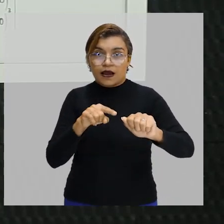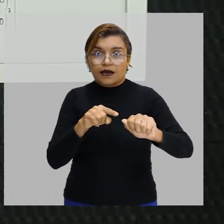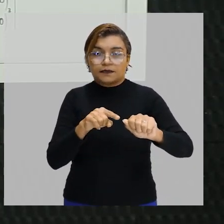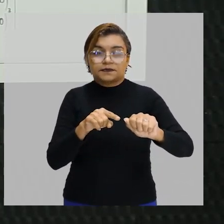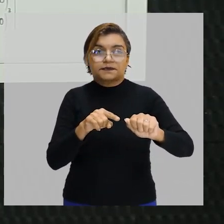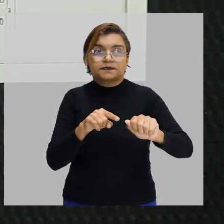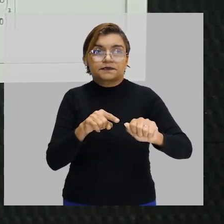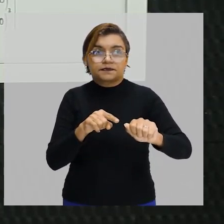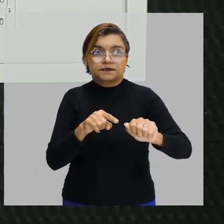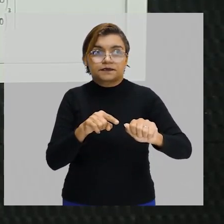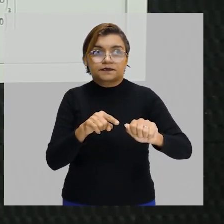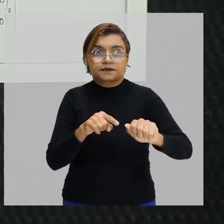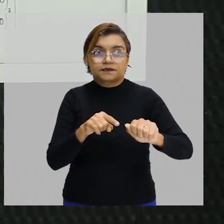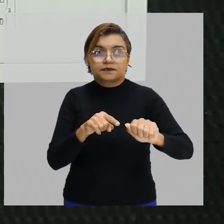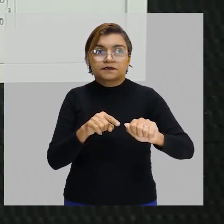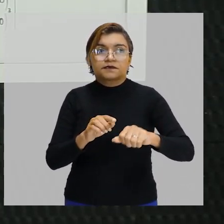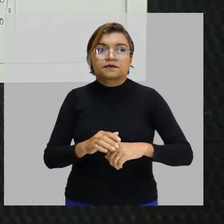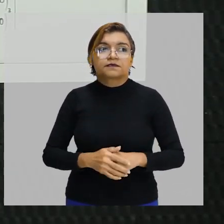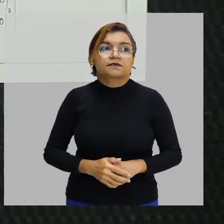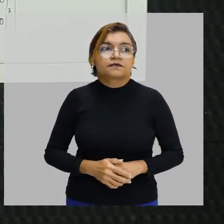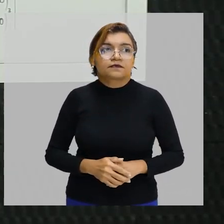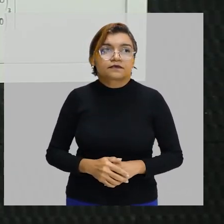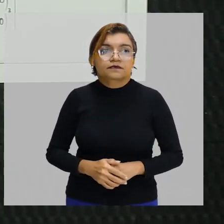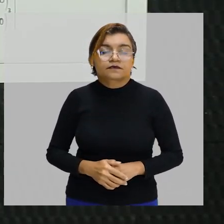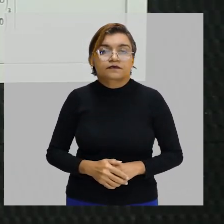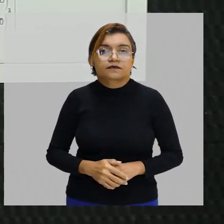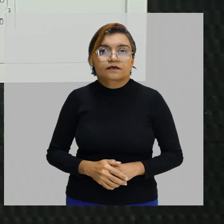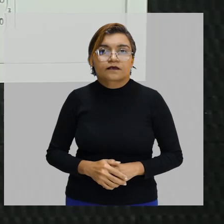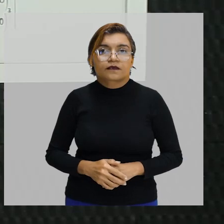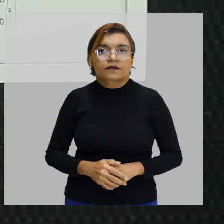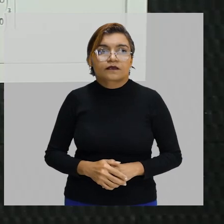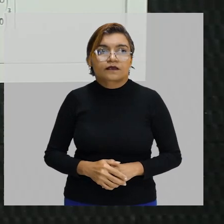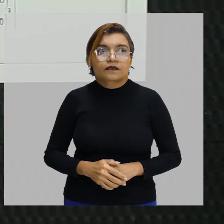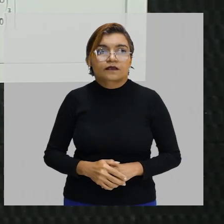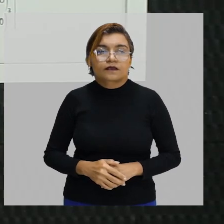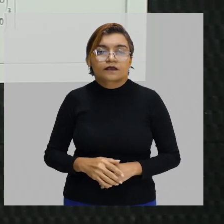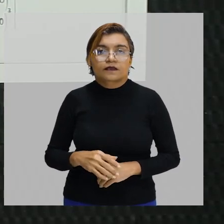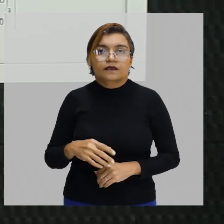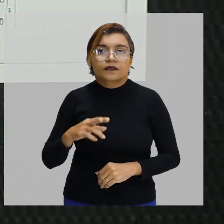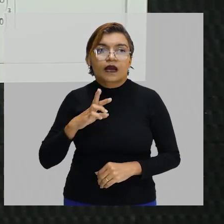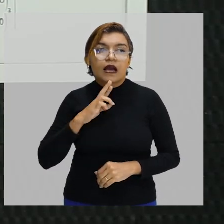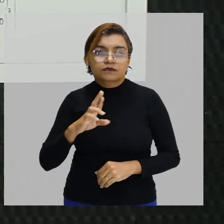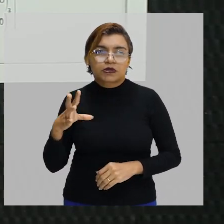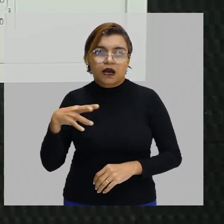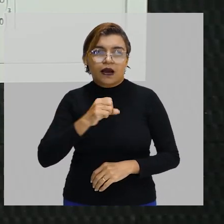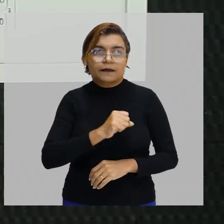Nesse caso aqui, vamos fazer direto aqui, ó, vai ficar 14, né?